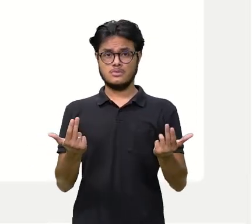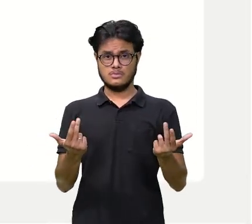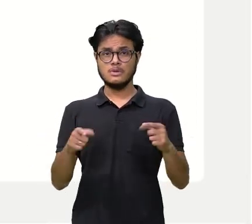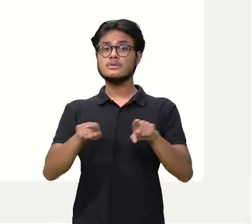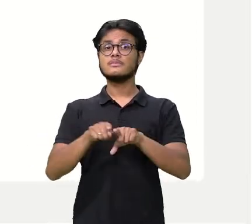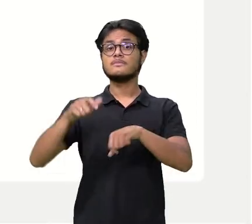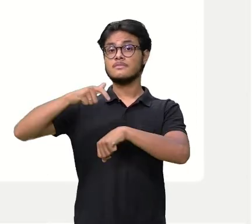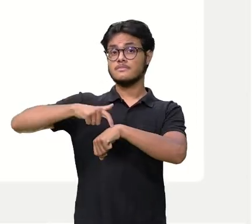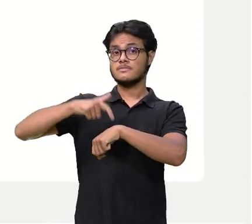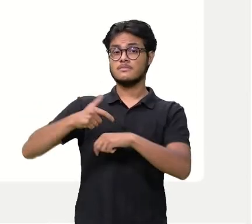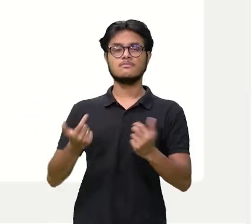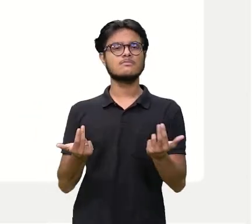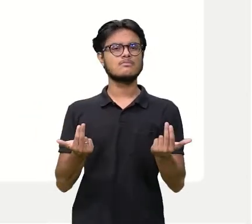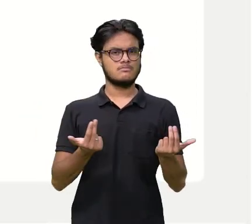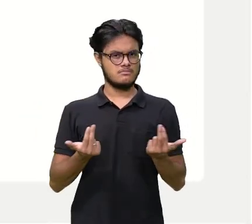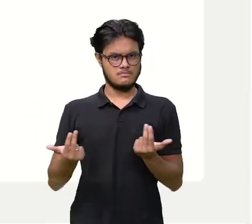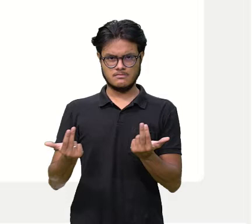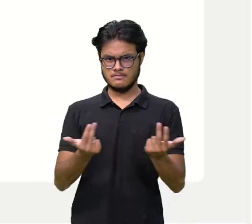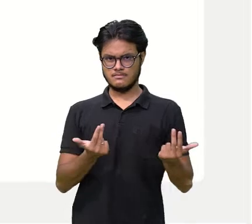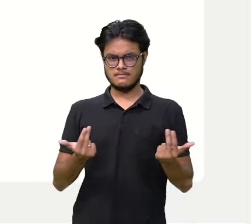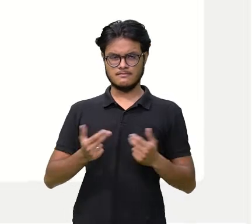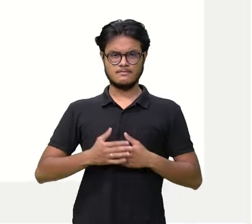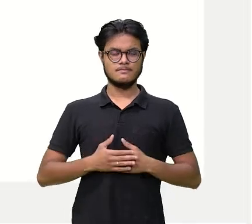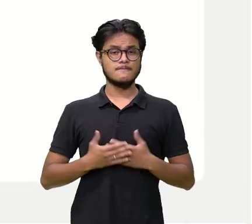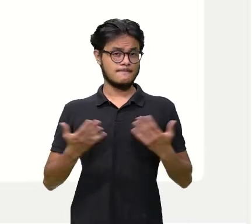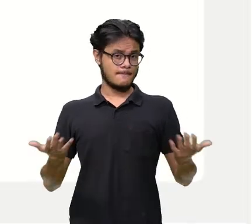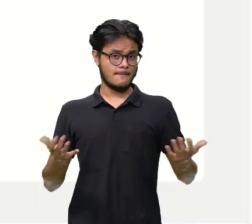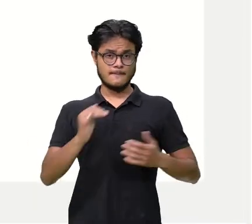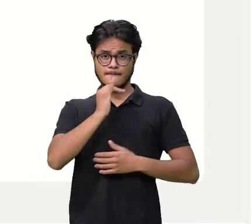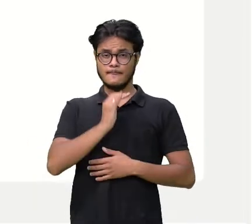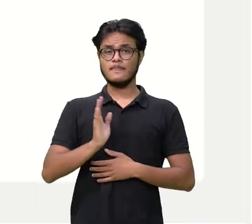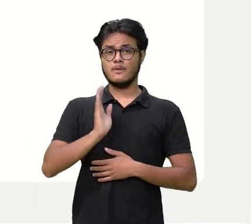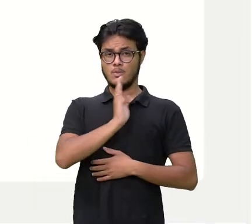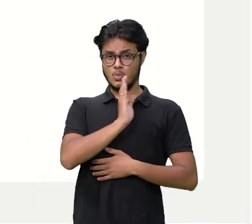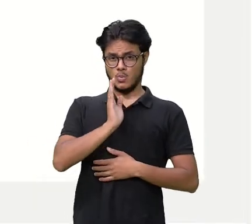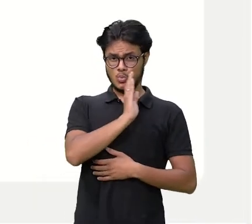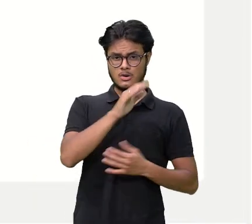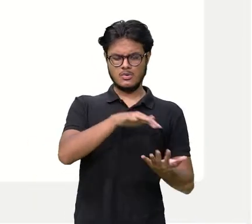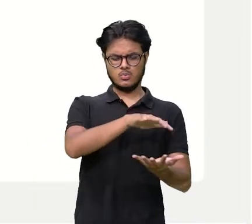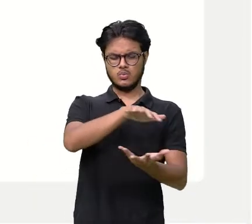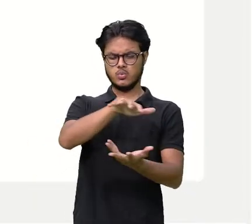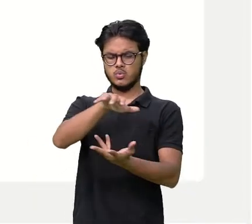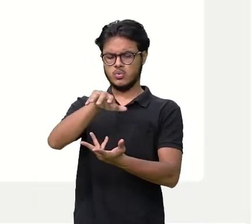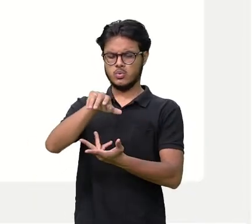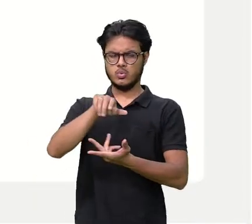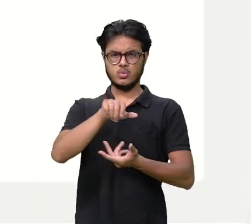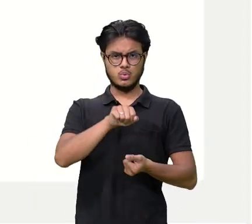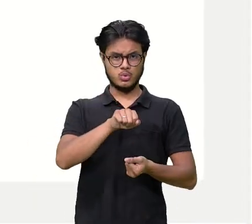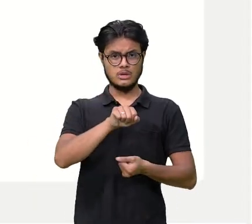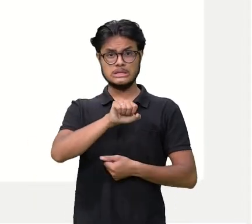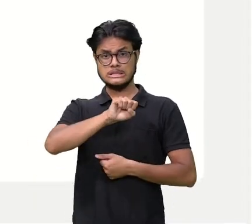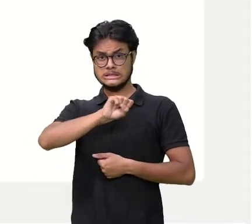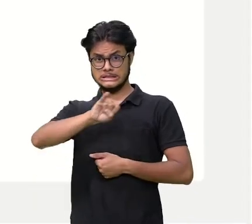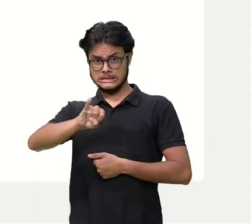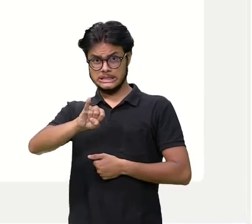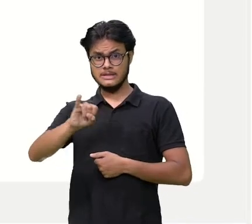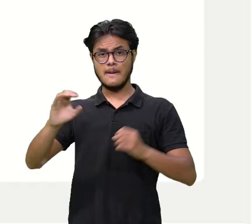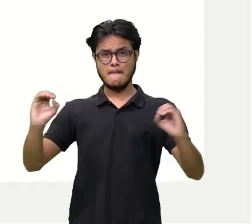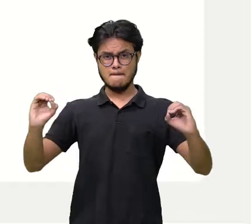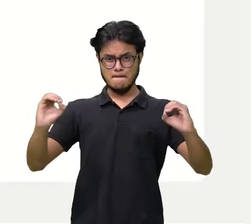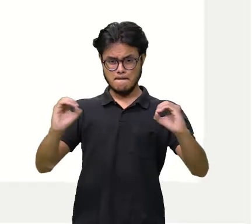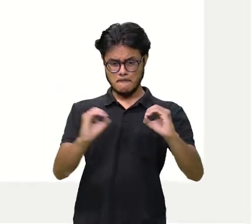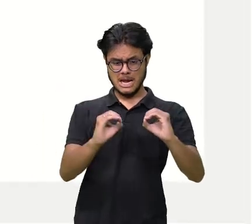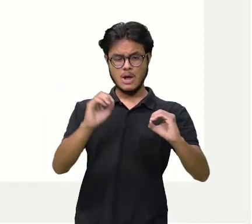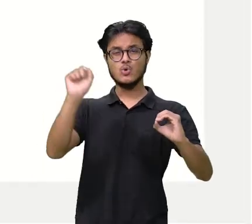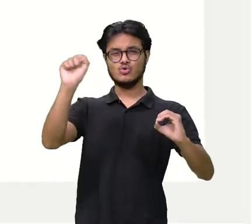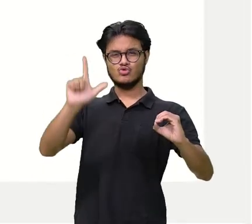iguais. Show? Isso significa que a velocidade orbital do planeta aumenta quando está próximo do Sol e